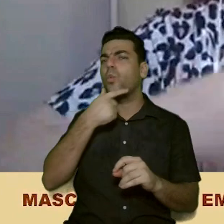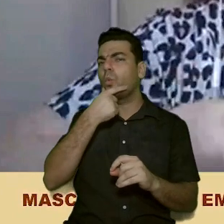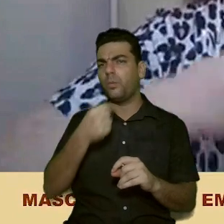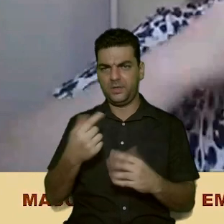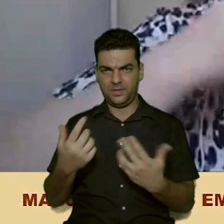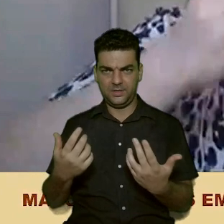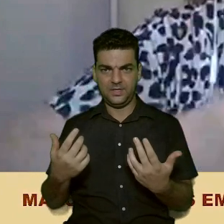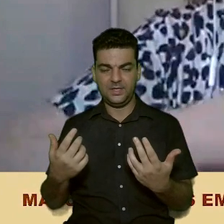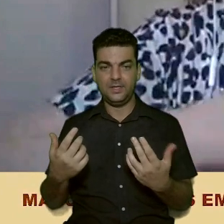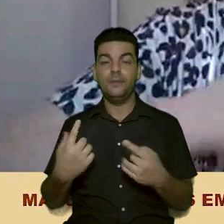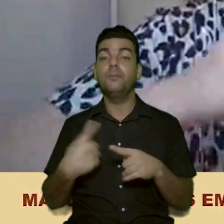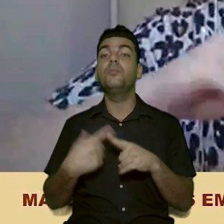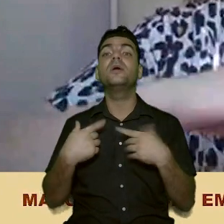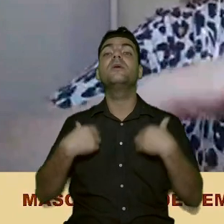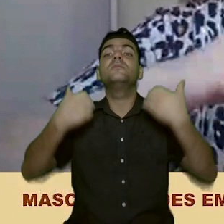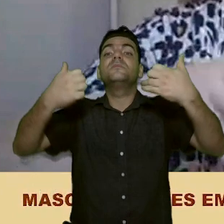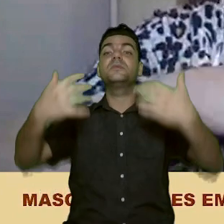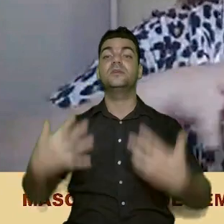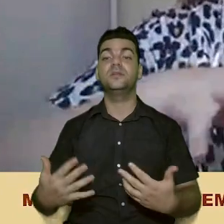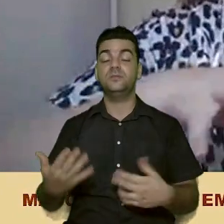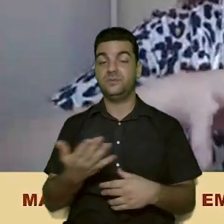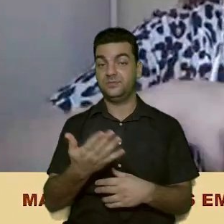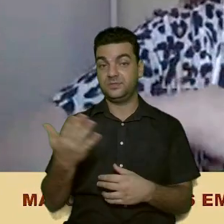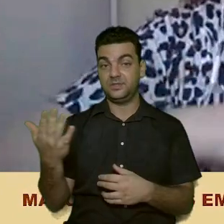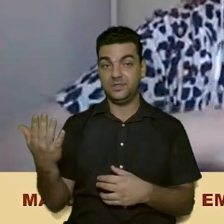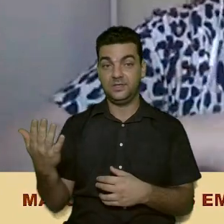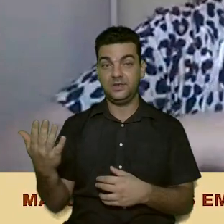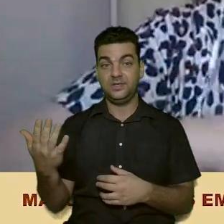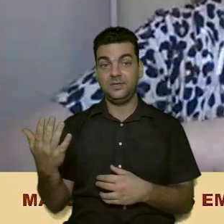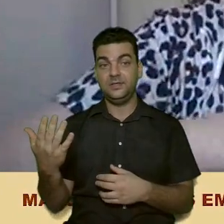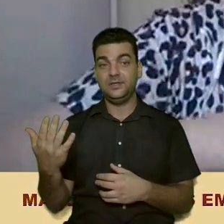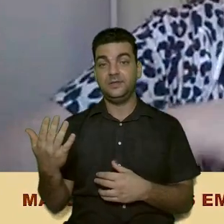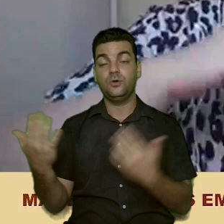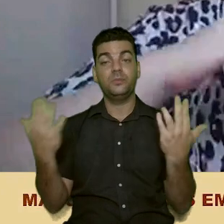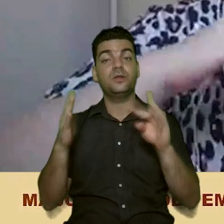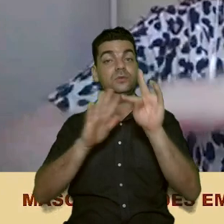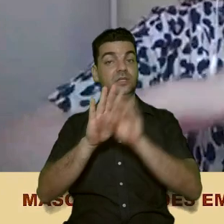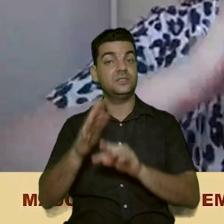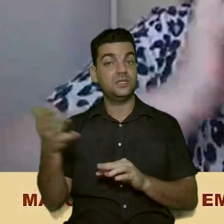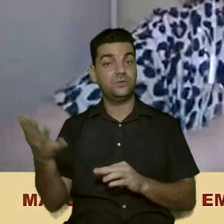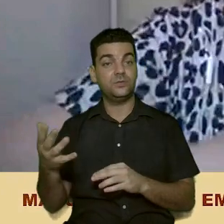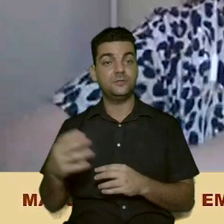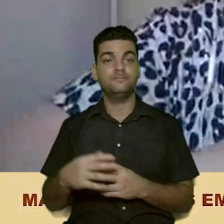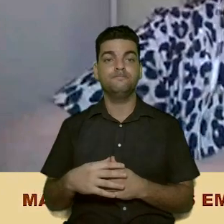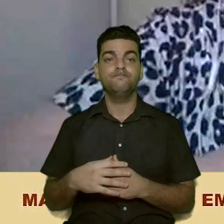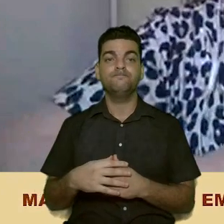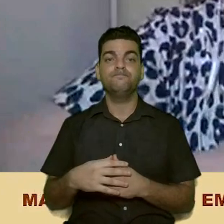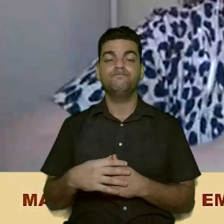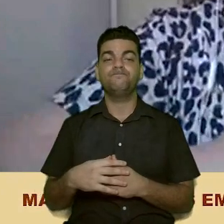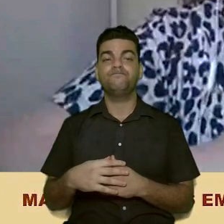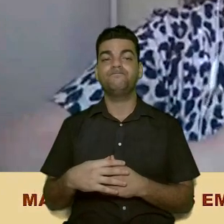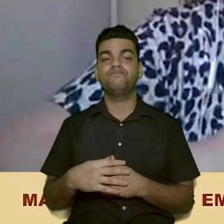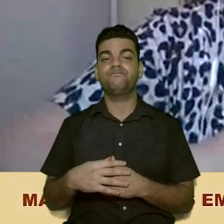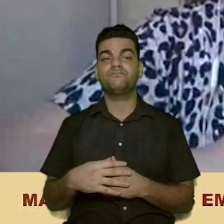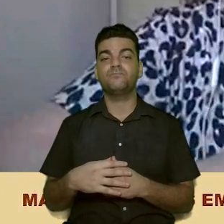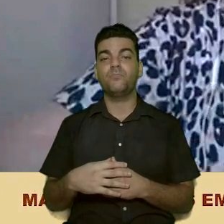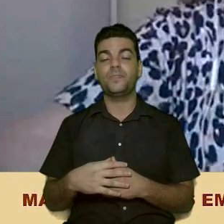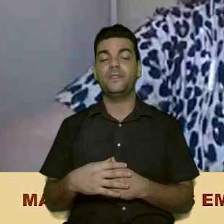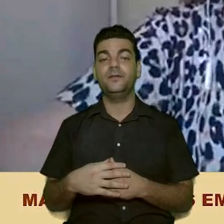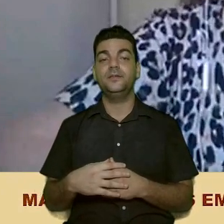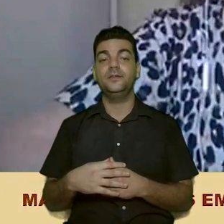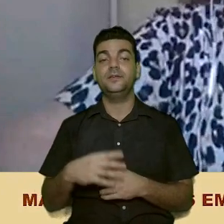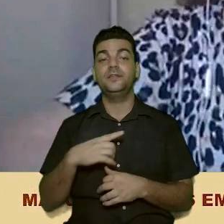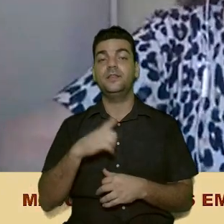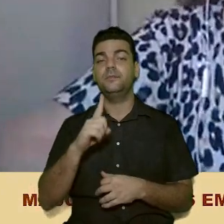estou contando, fazendo, né, esse gancho com esse texto? Porque me chamou muita atenção que a gente teve